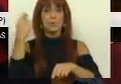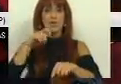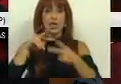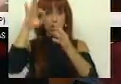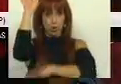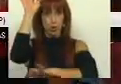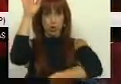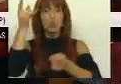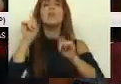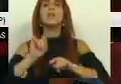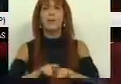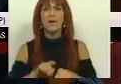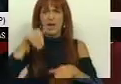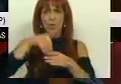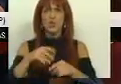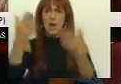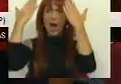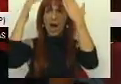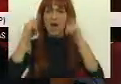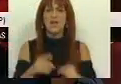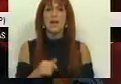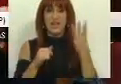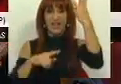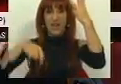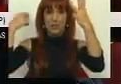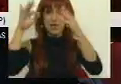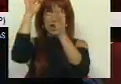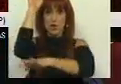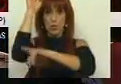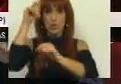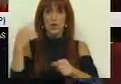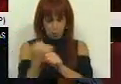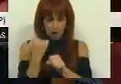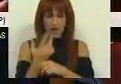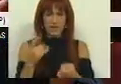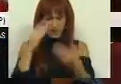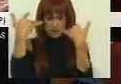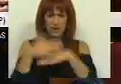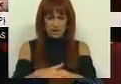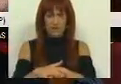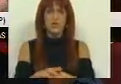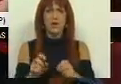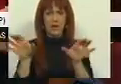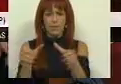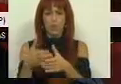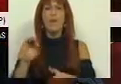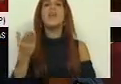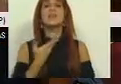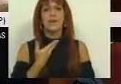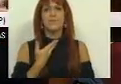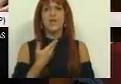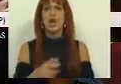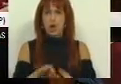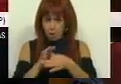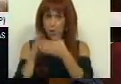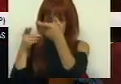Presidentes de Junta e incluo nesta saudação os três Presidentes de Junta no ativo que integram a bancada do PSD. Estou